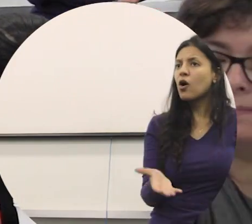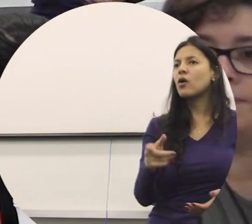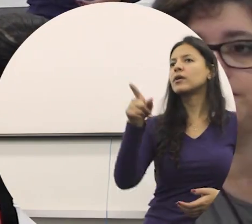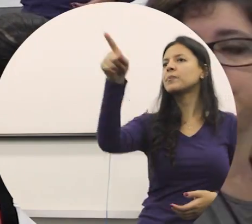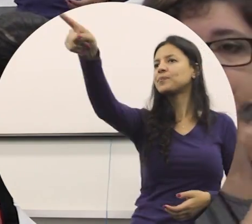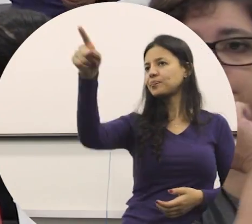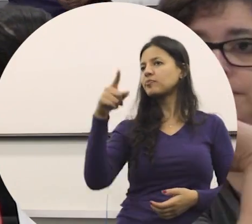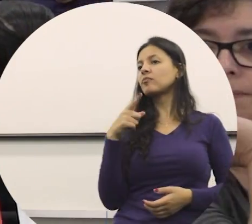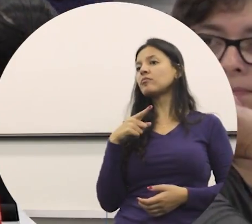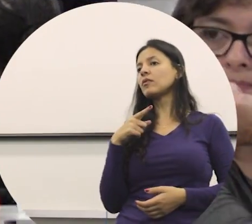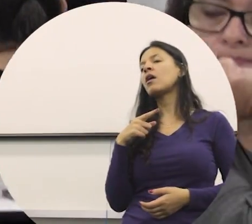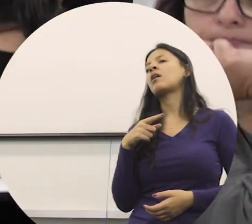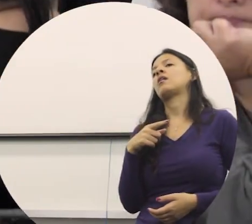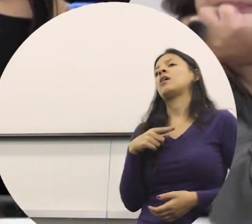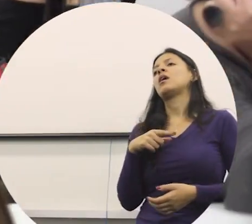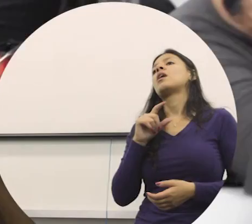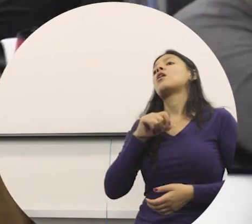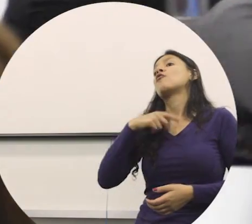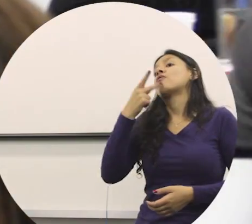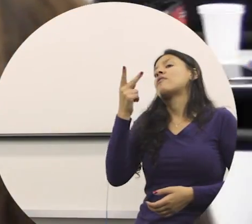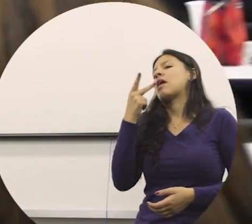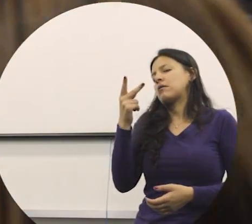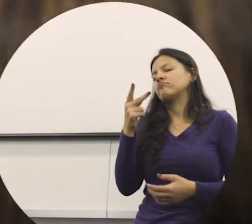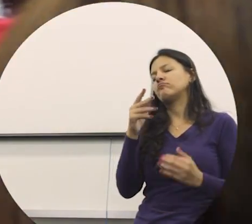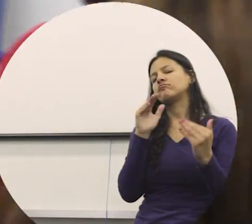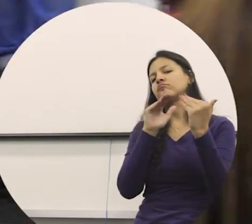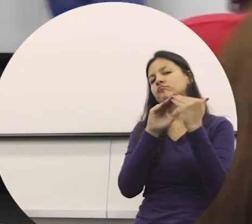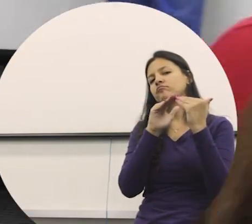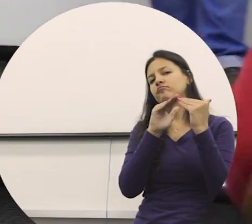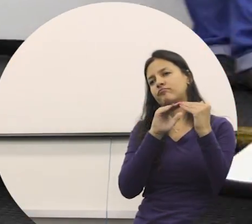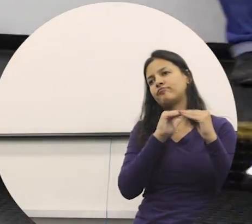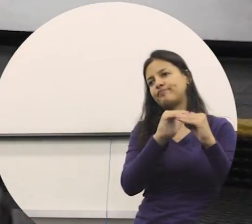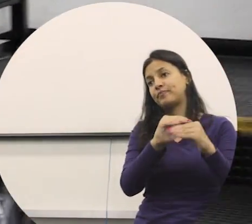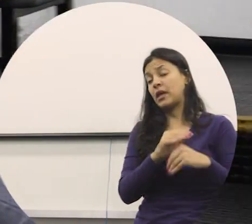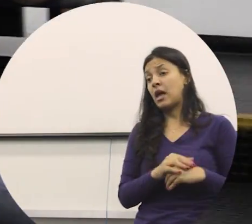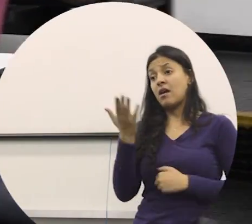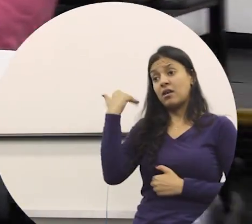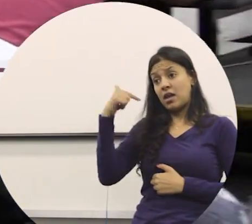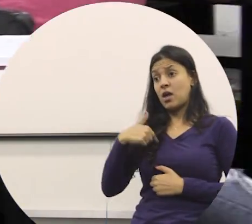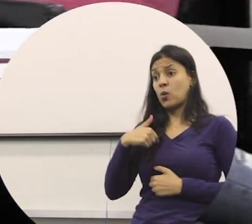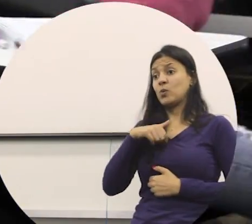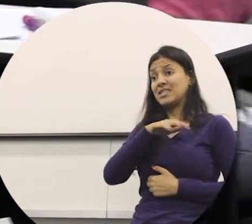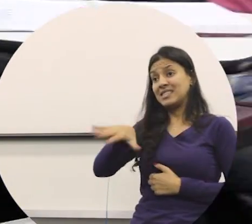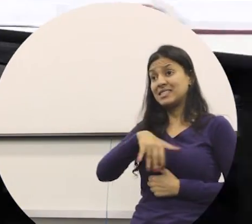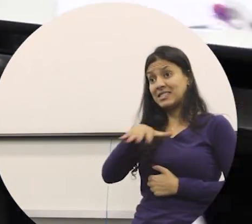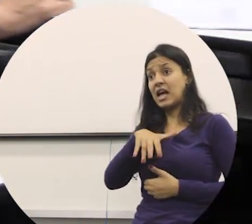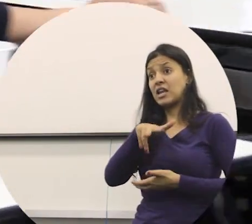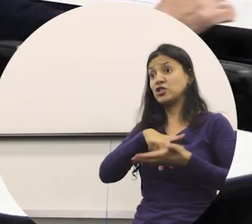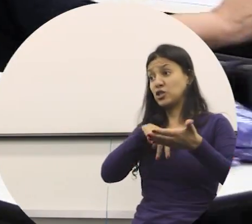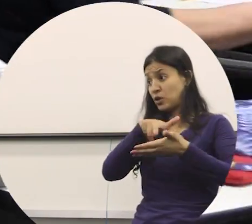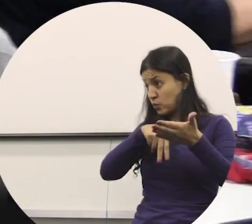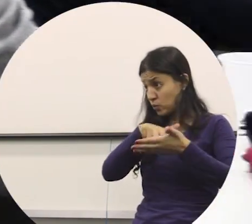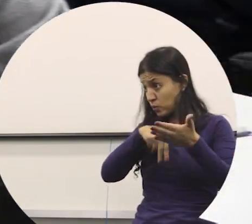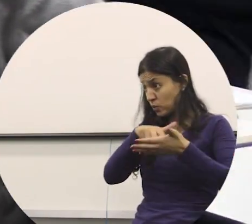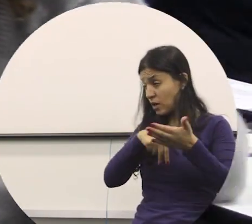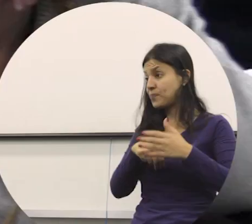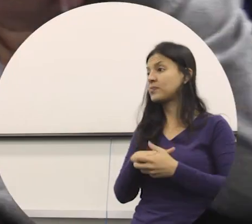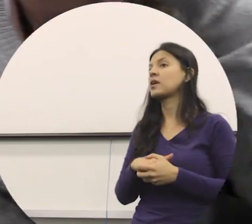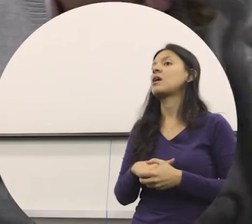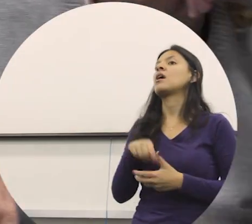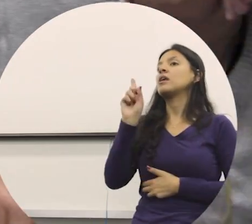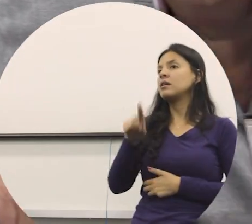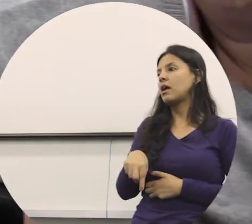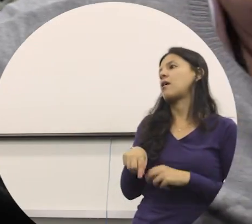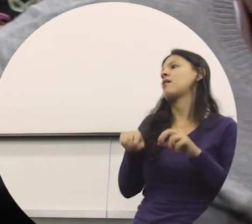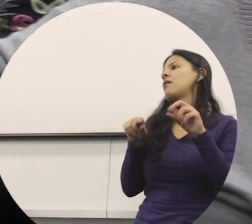gostaria de falar vai muito nessa sua linha. Algum tempo eu trabalho com sala de leitura, eu estou acompanhando turmas de